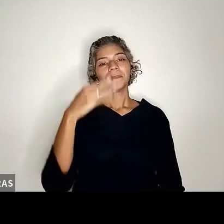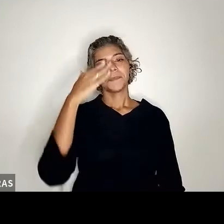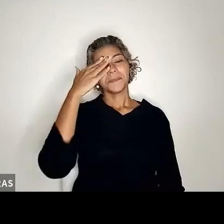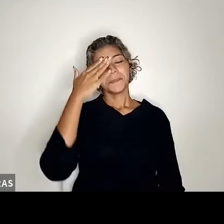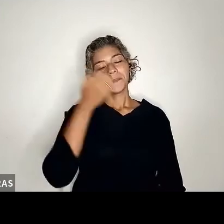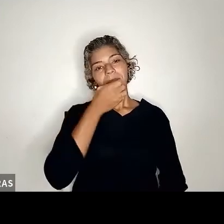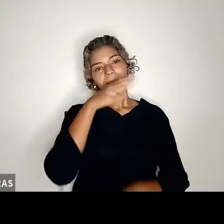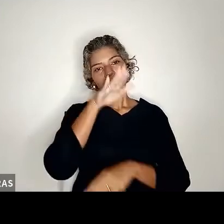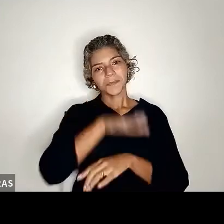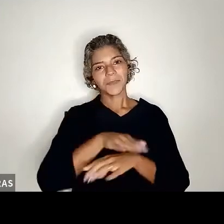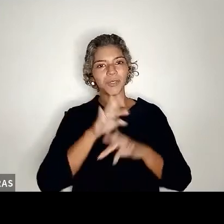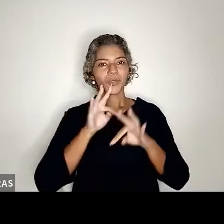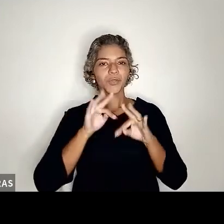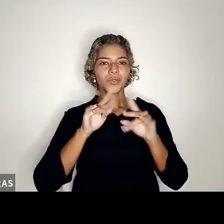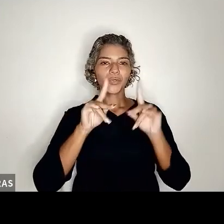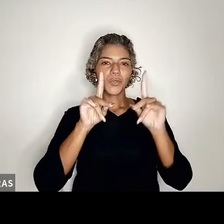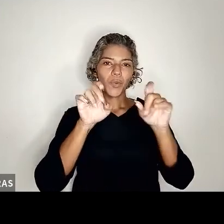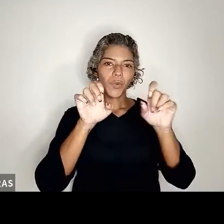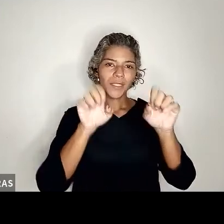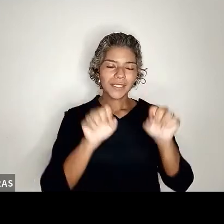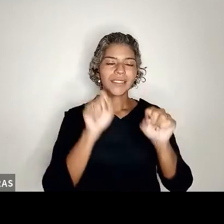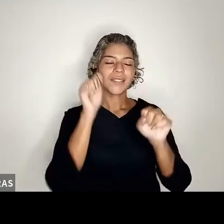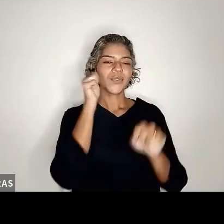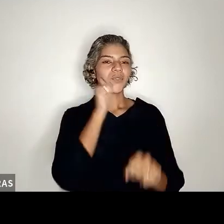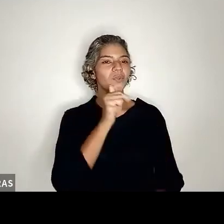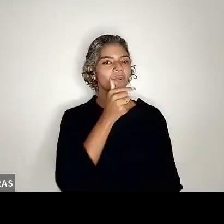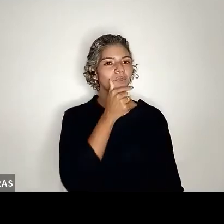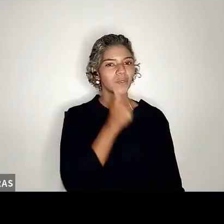a todes. É um prazer estar aqui com vocês.